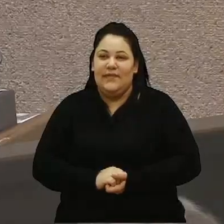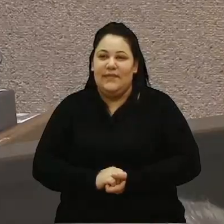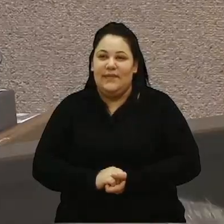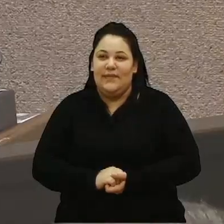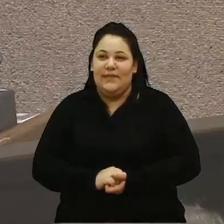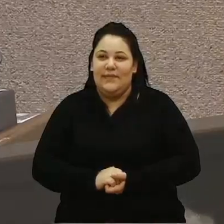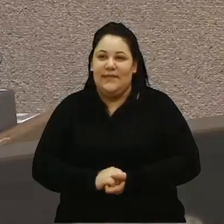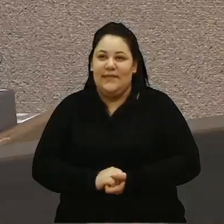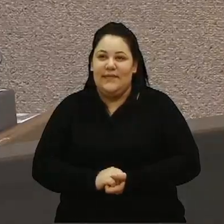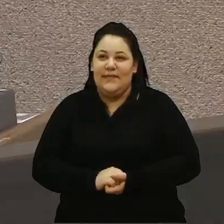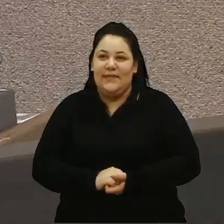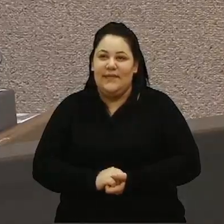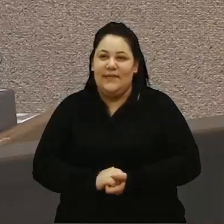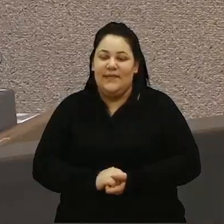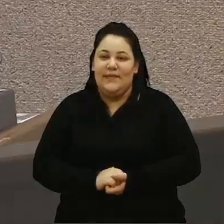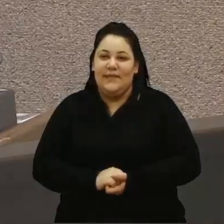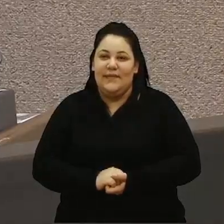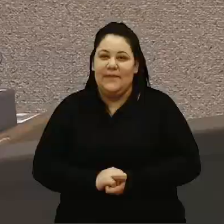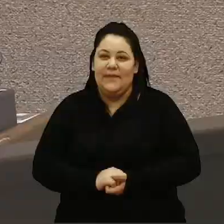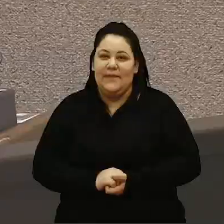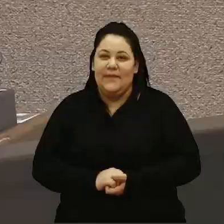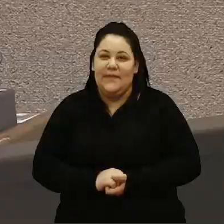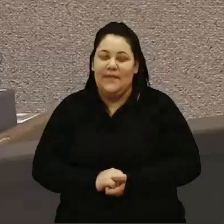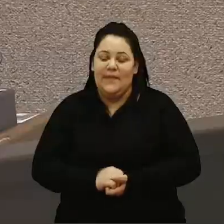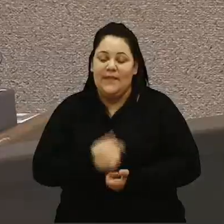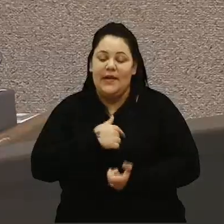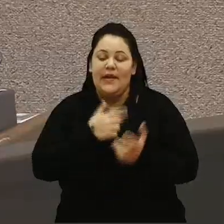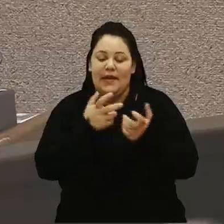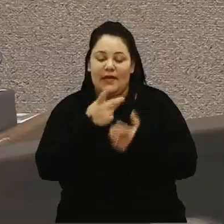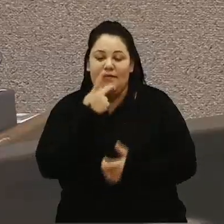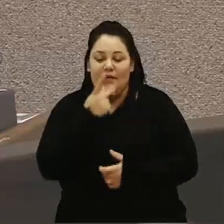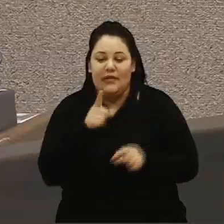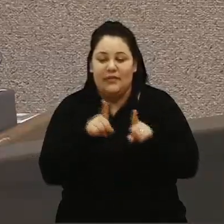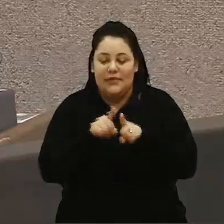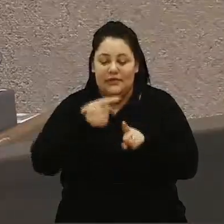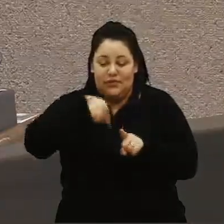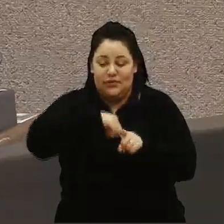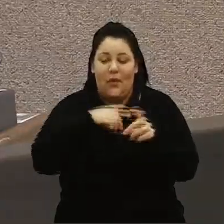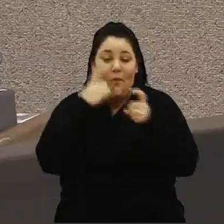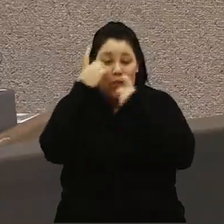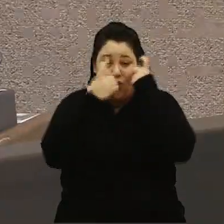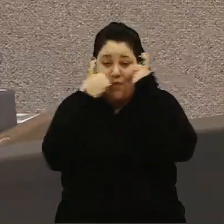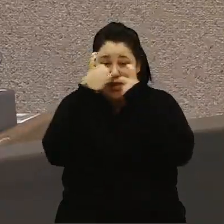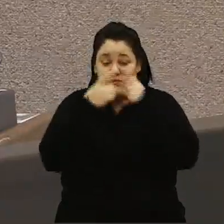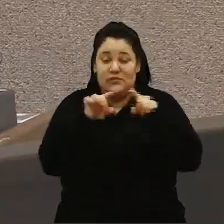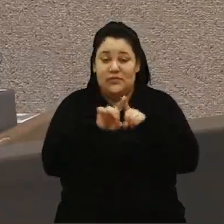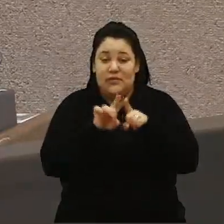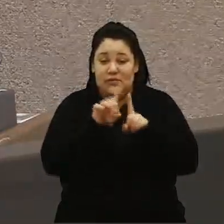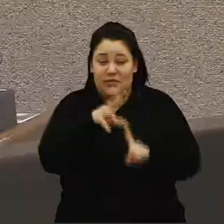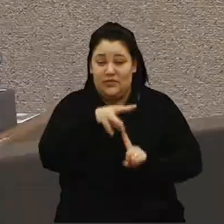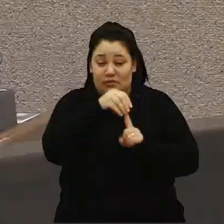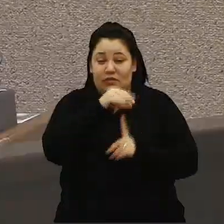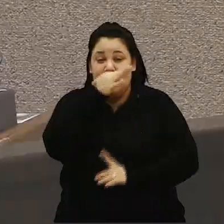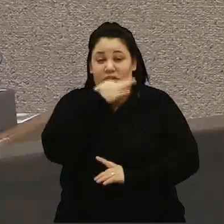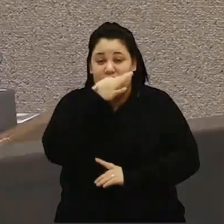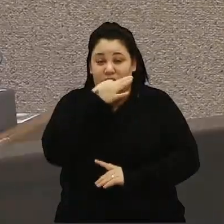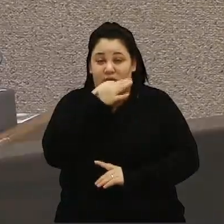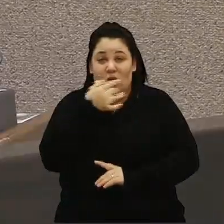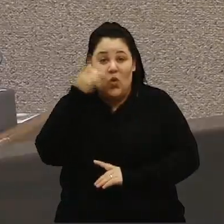Tarde, mas não falha. E eu quero dizer que estamos muito preocupados com essa situação, inclusive em Caxias do Sul. Ontem foi